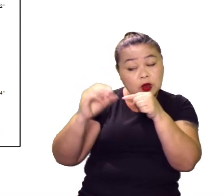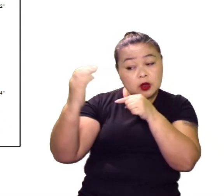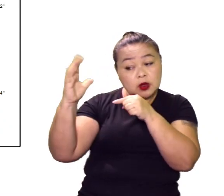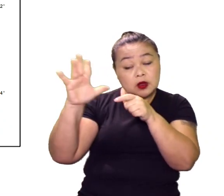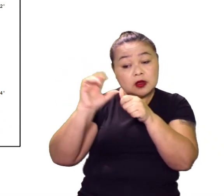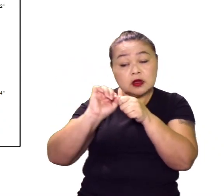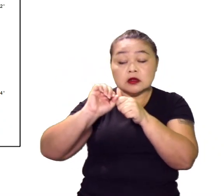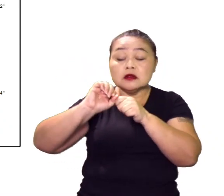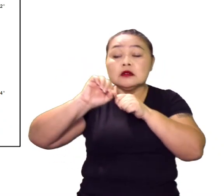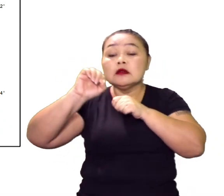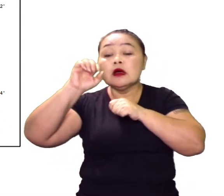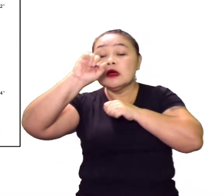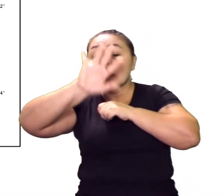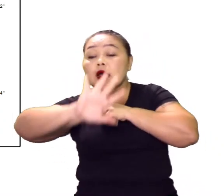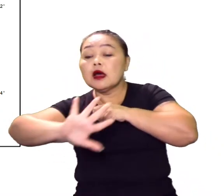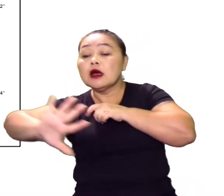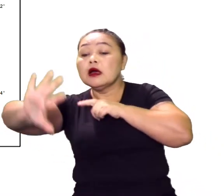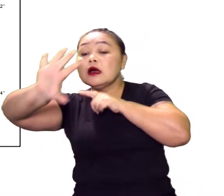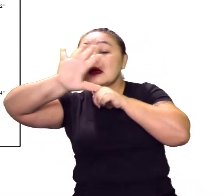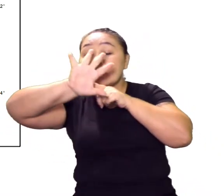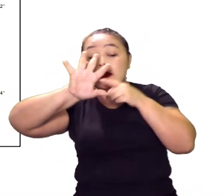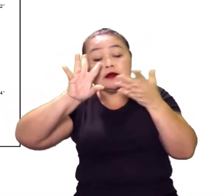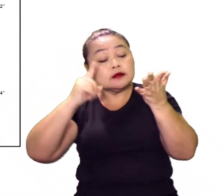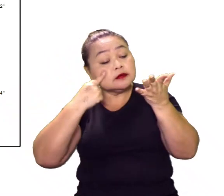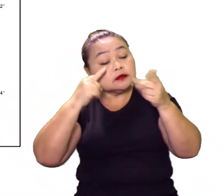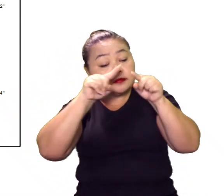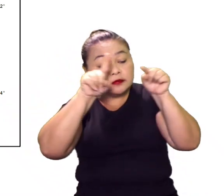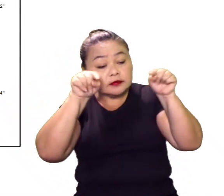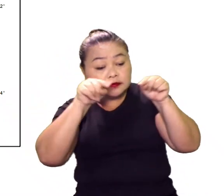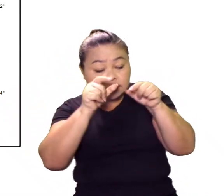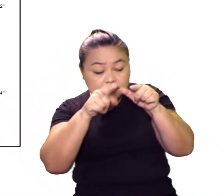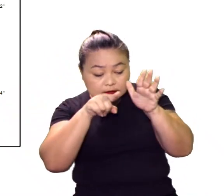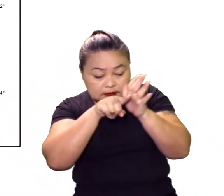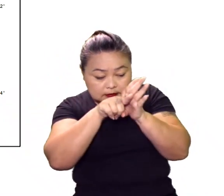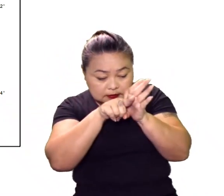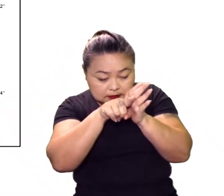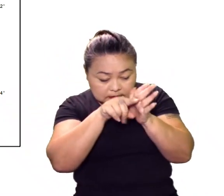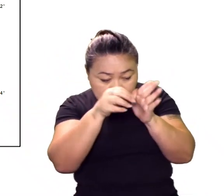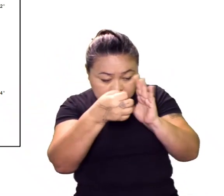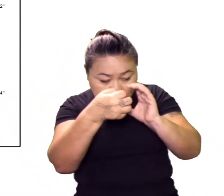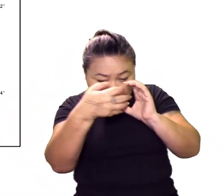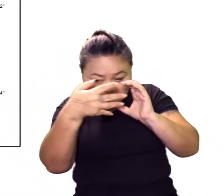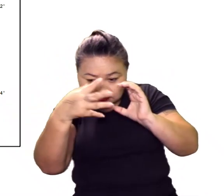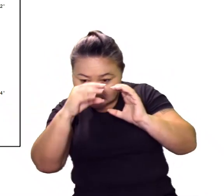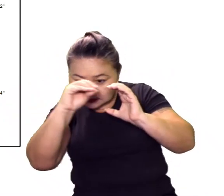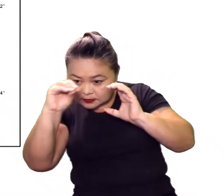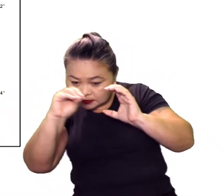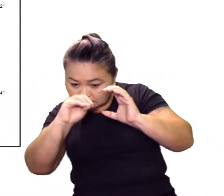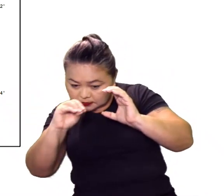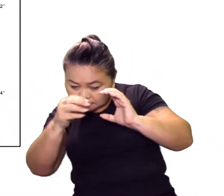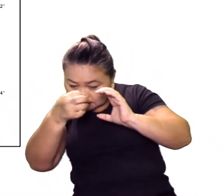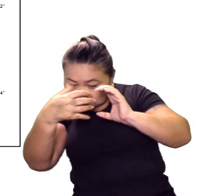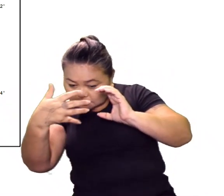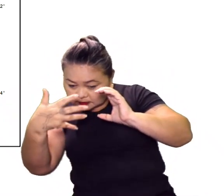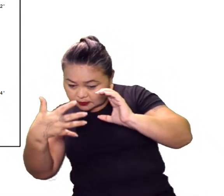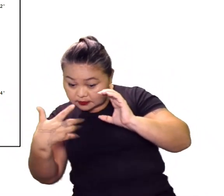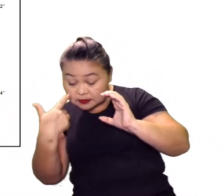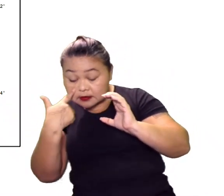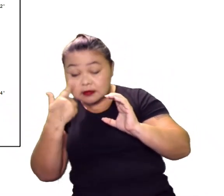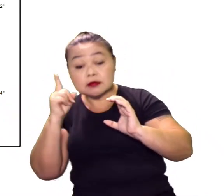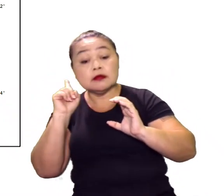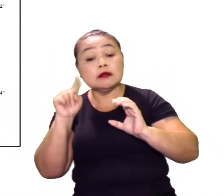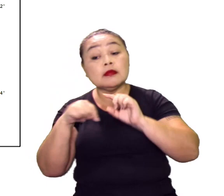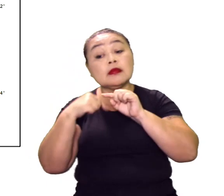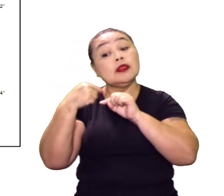imagem de satélite, amostras, e aí começa a caracterizar a nossa geologia. Tanto que